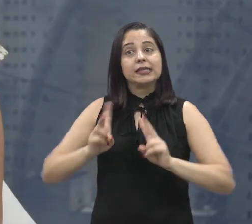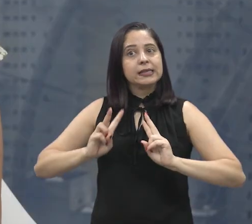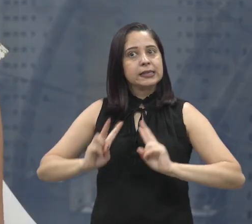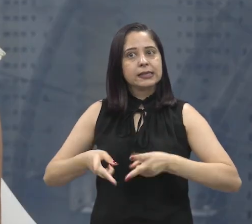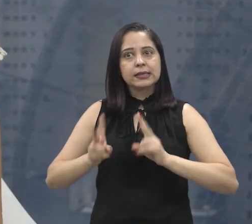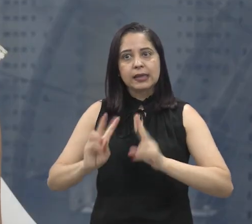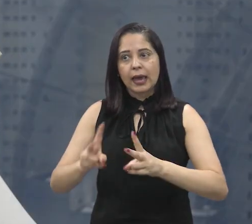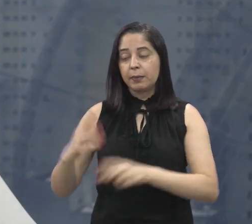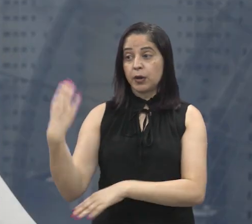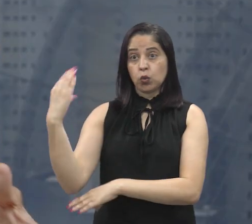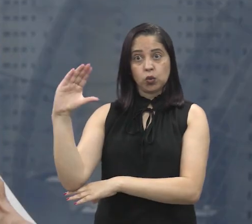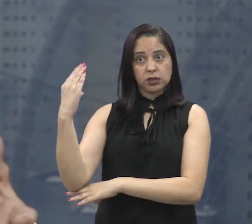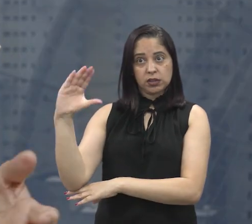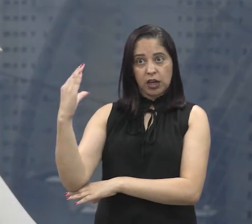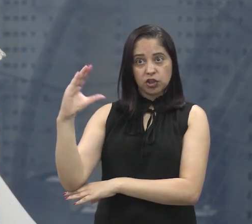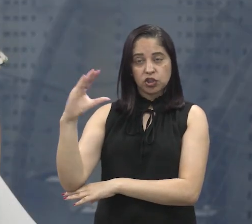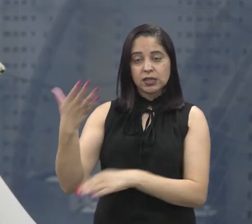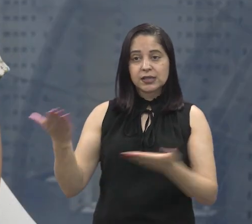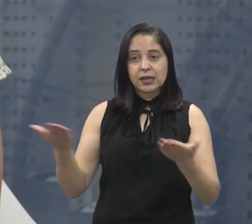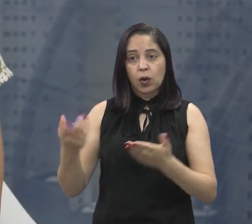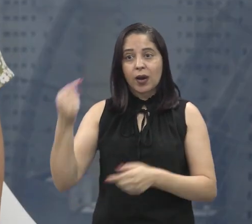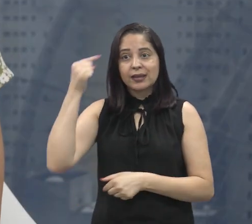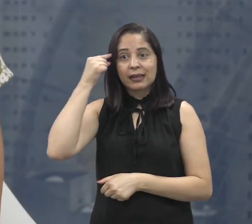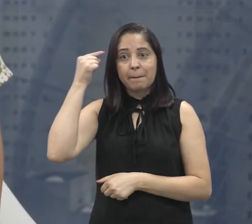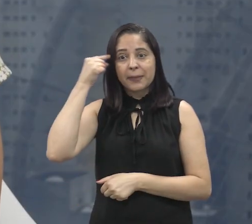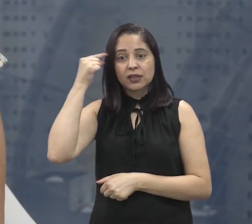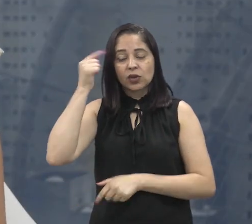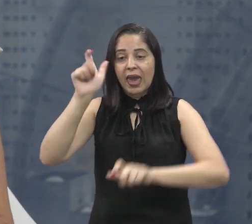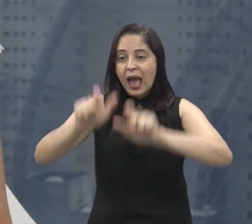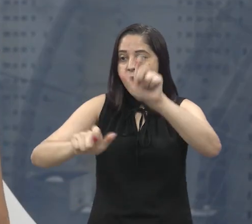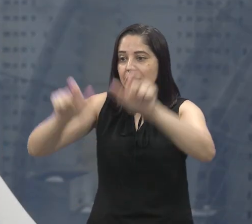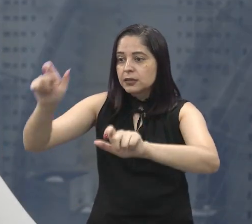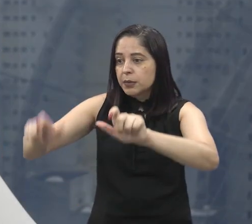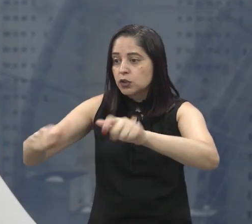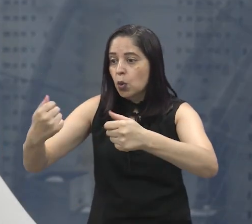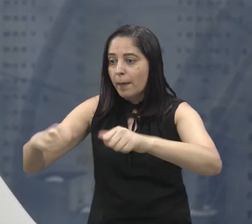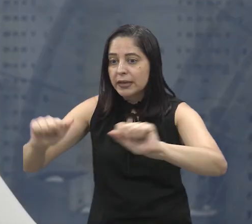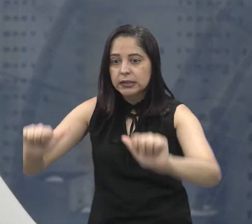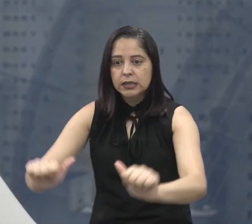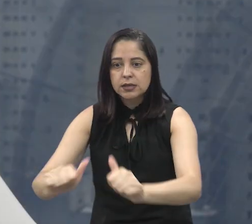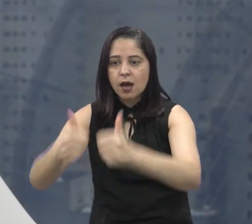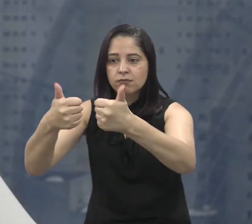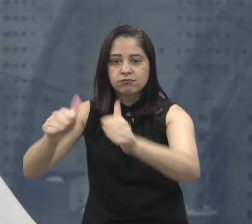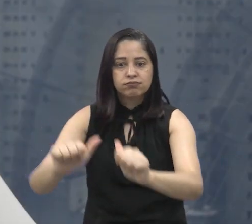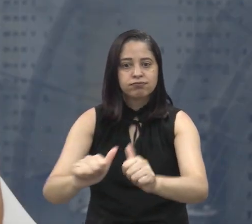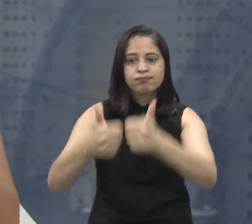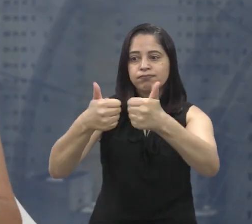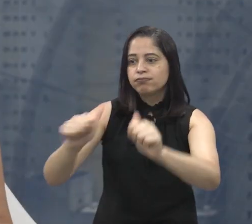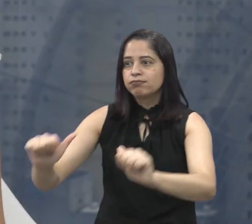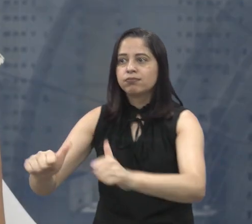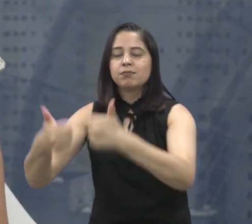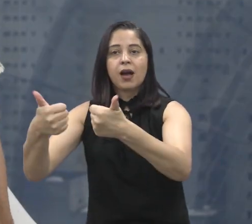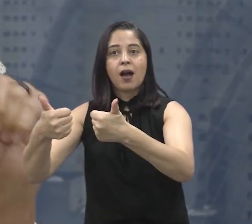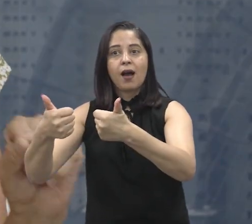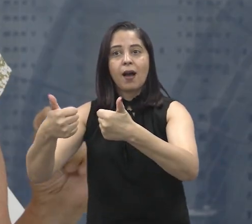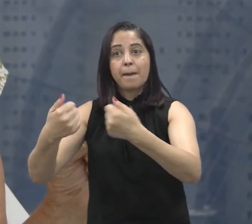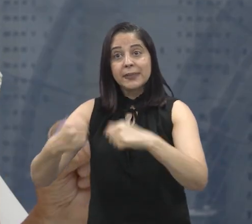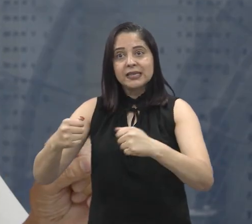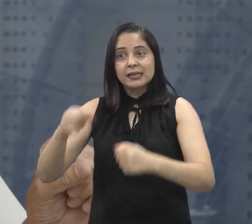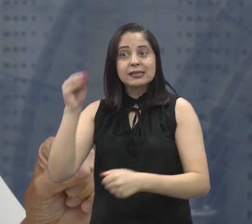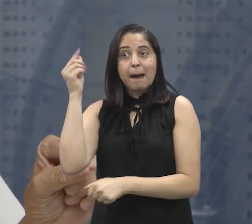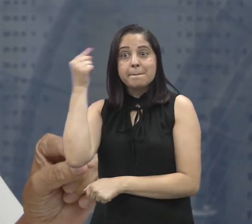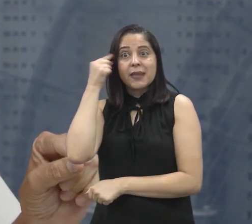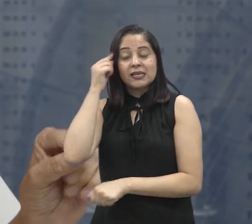não vejo só nos grandes debates de conferências tecnológicas. Cada vez mais cientistas tecnológicos estão pensando no bem-estar